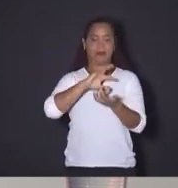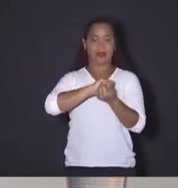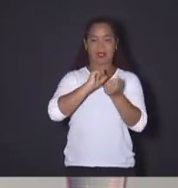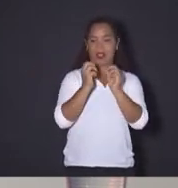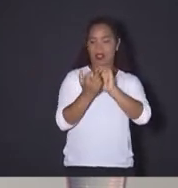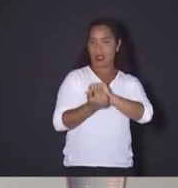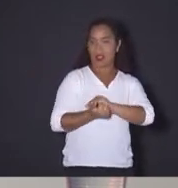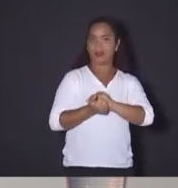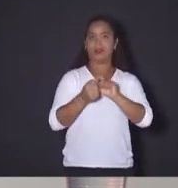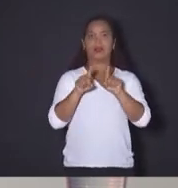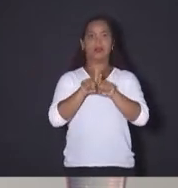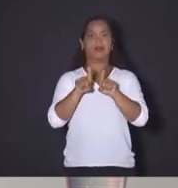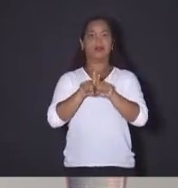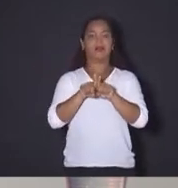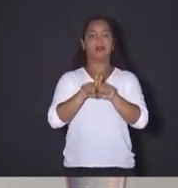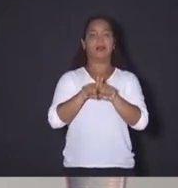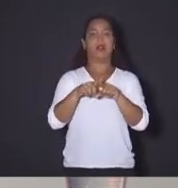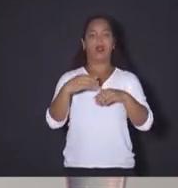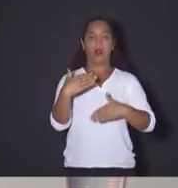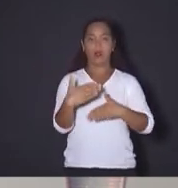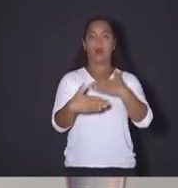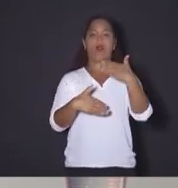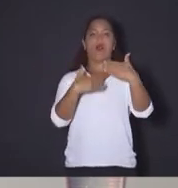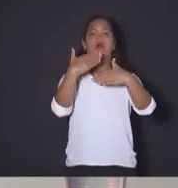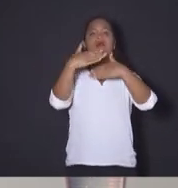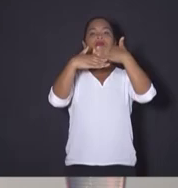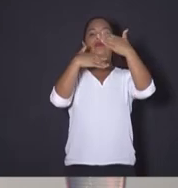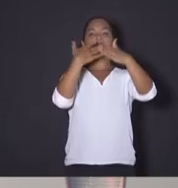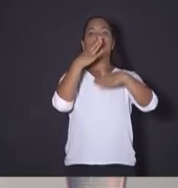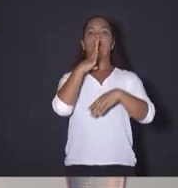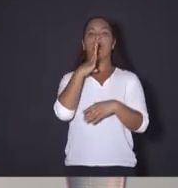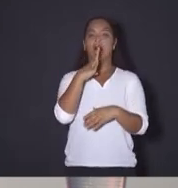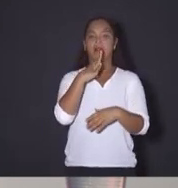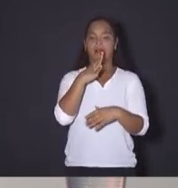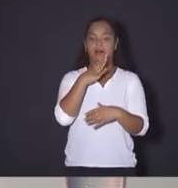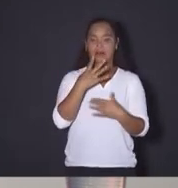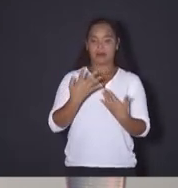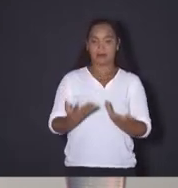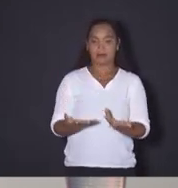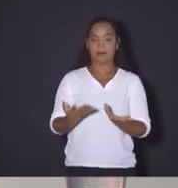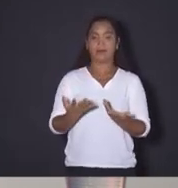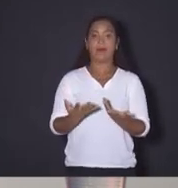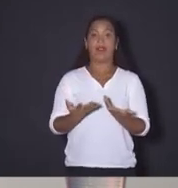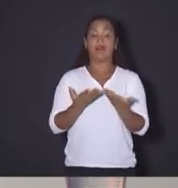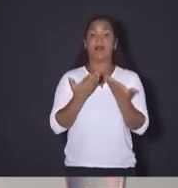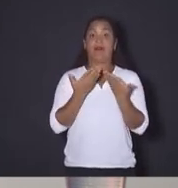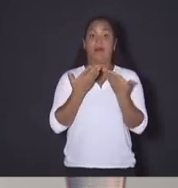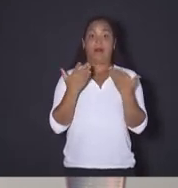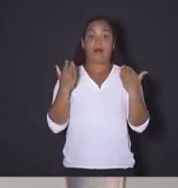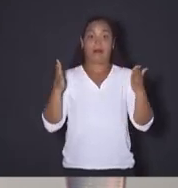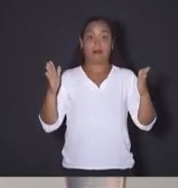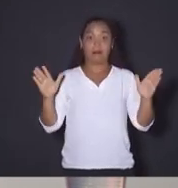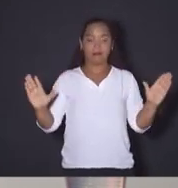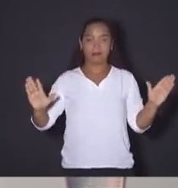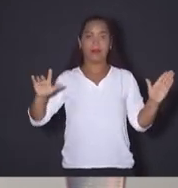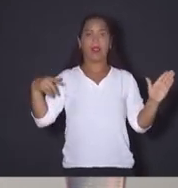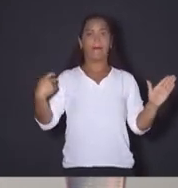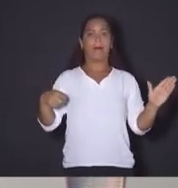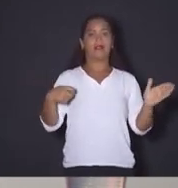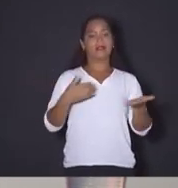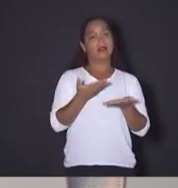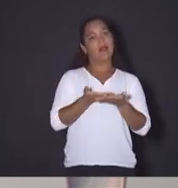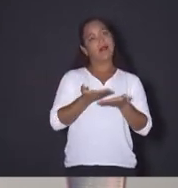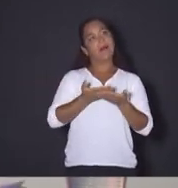socialização e de construção do conhecimento então é nesta perspectiva ampla que devemos pensar a formação de